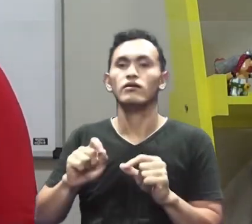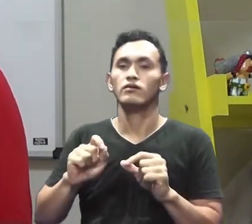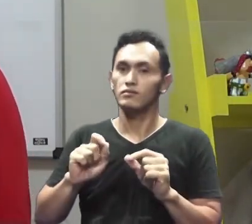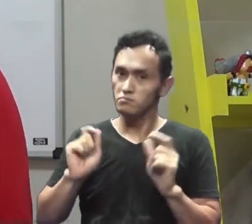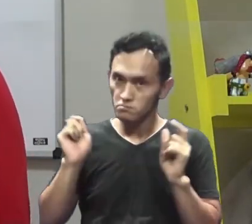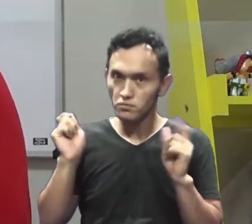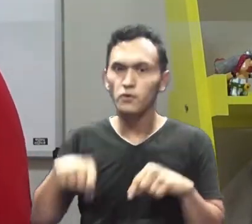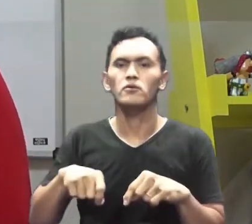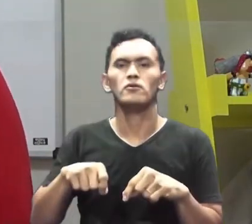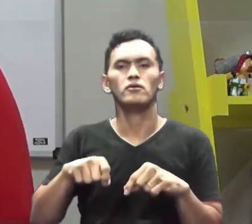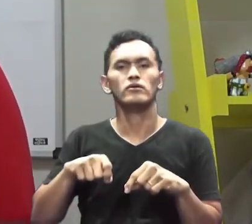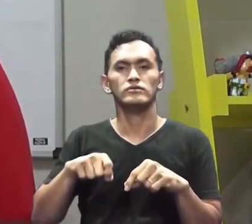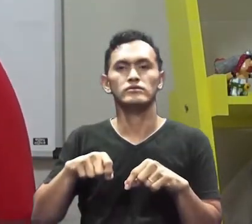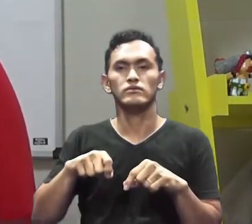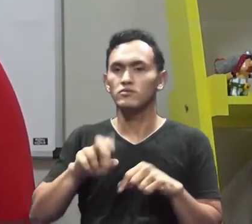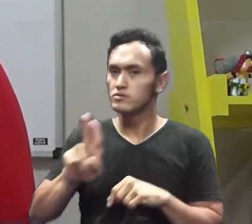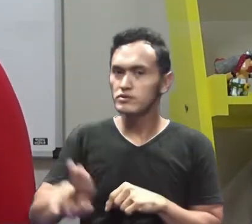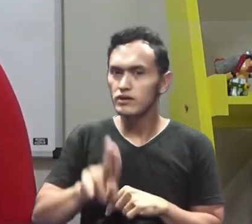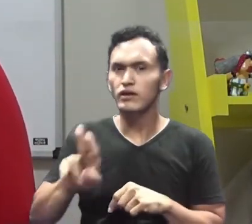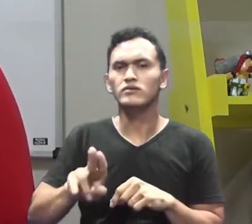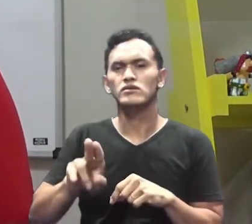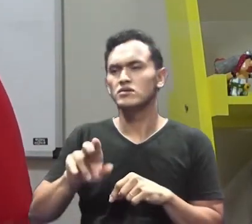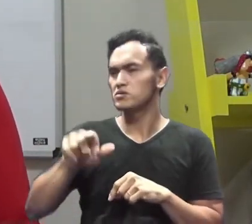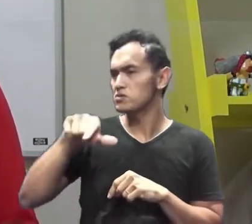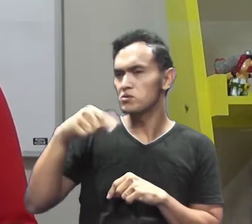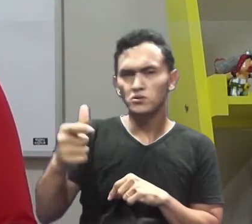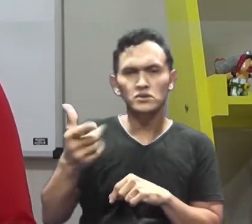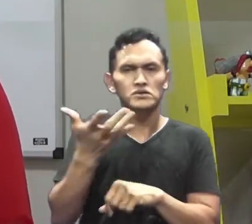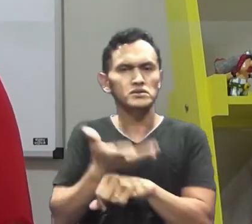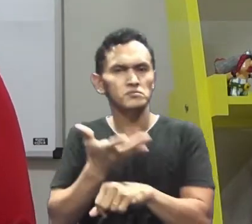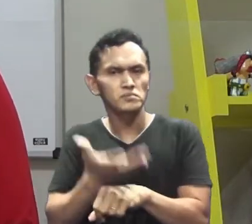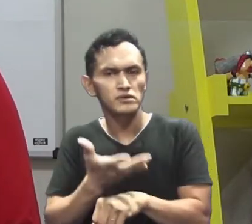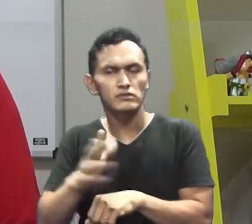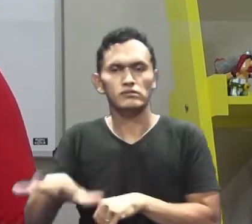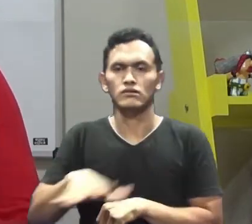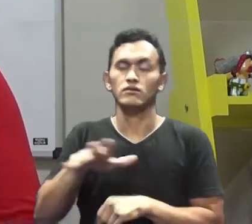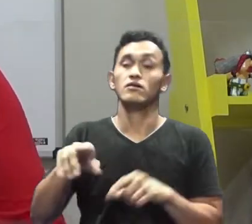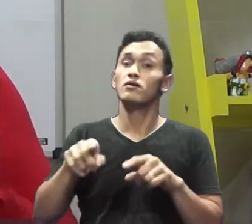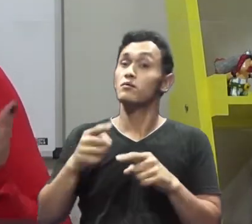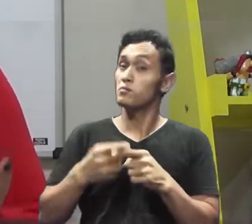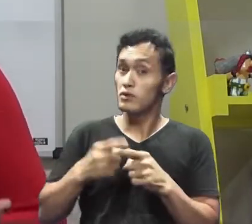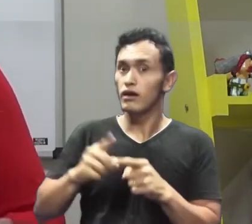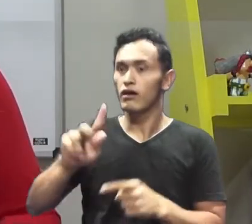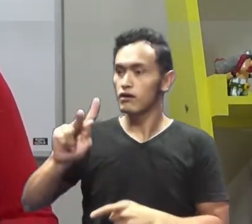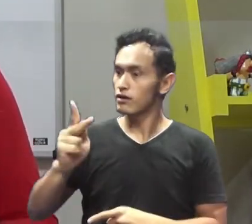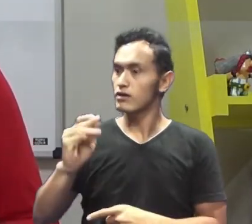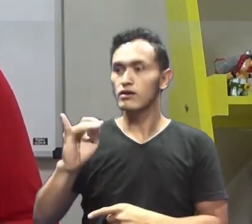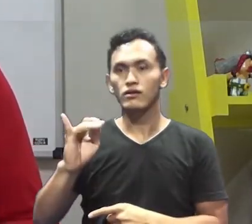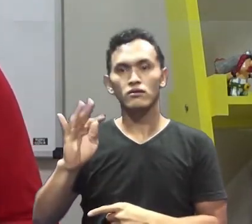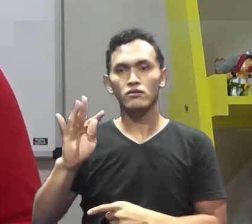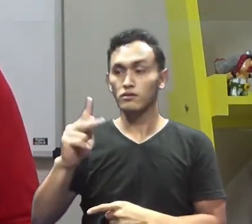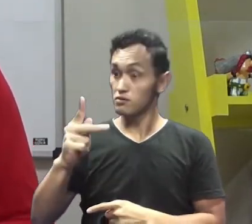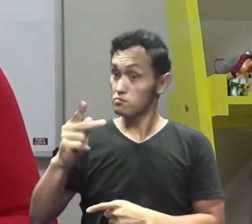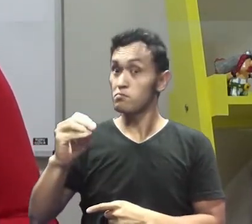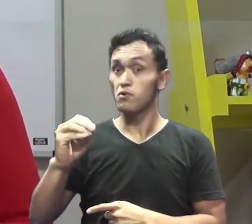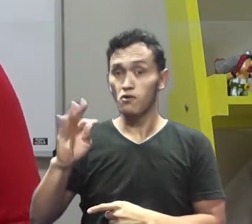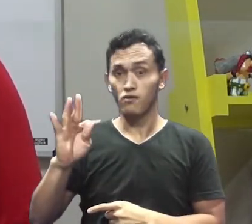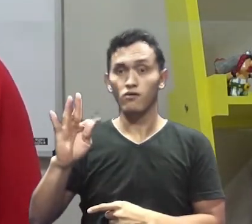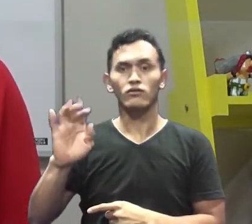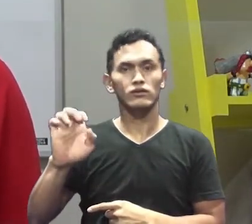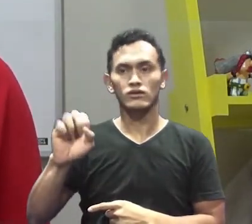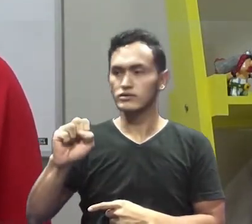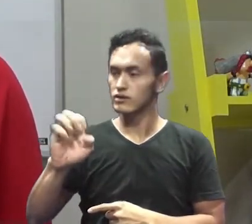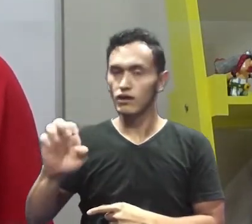ser trabalhado em outras disciplinas, em outras áreas, porque hipótese é uma coisa que a criança tem naturalmente. Nós